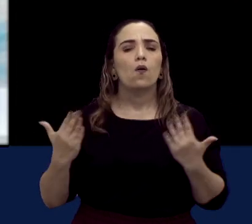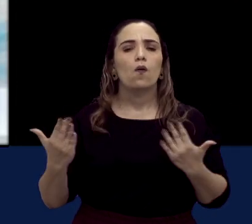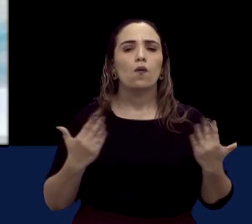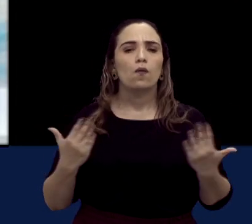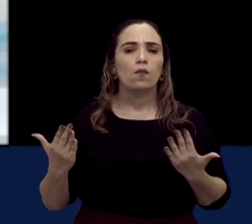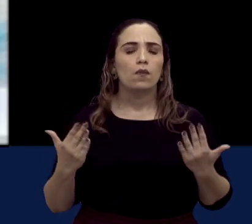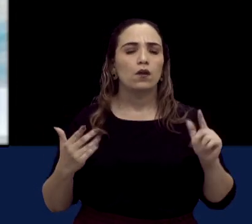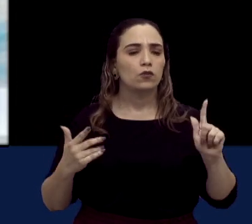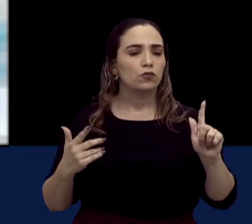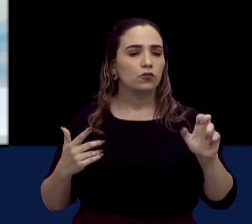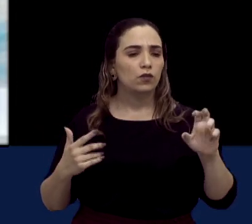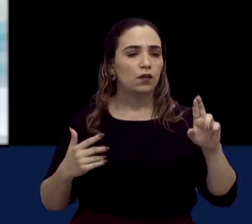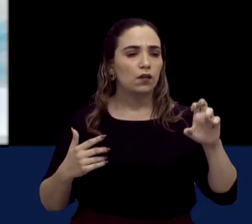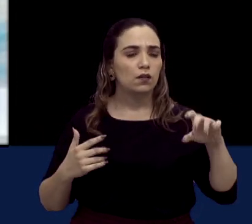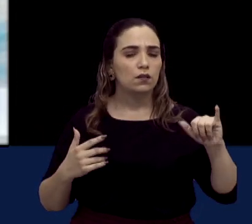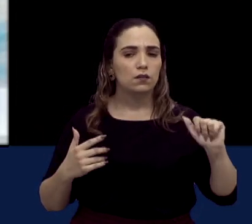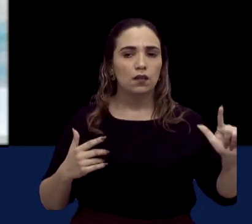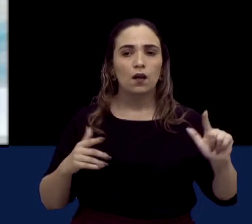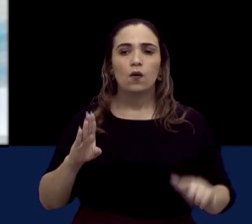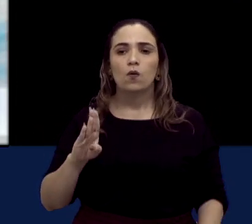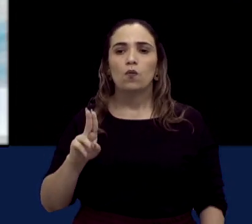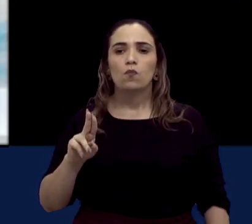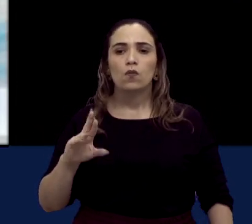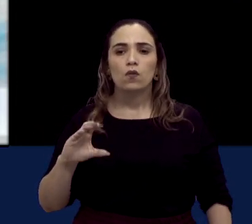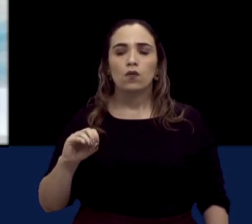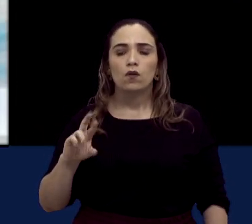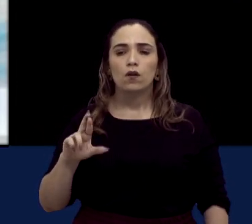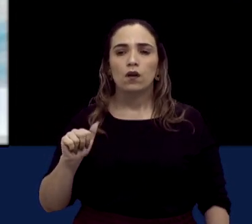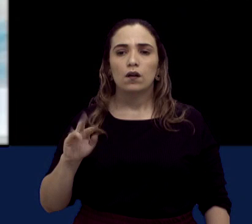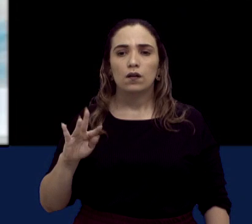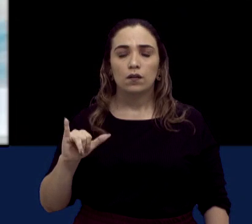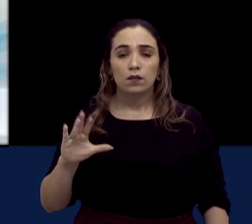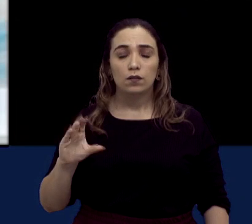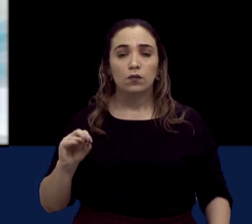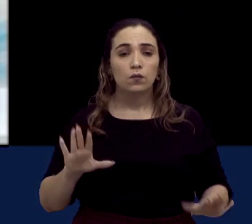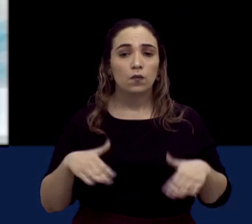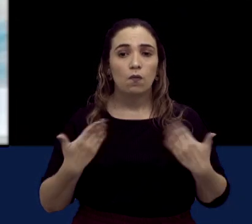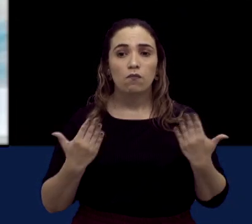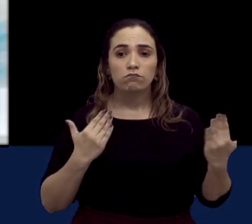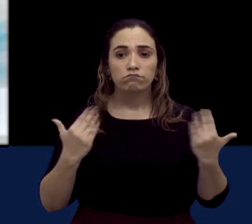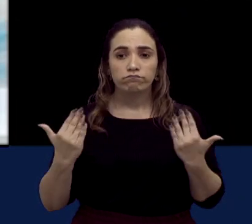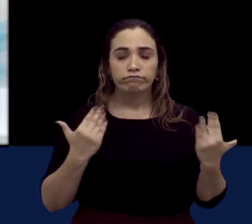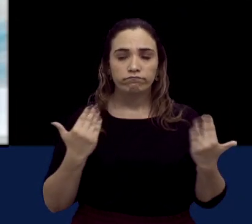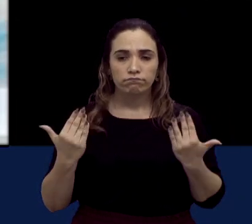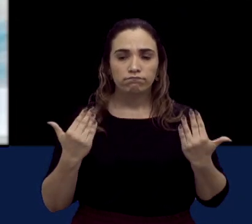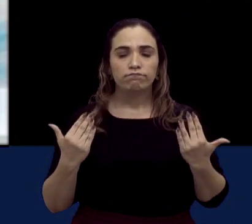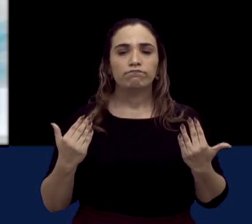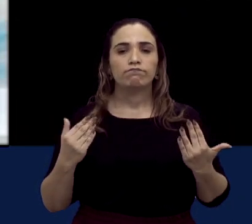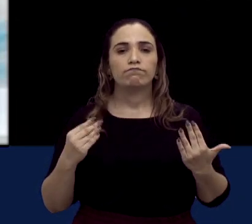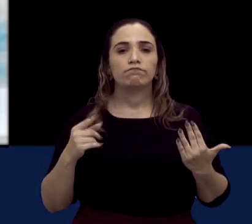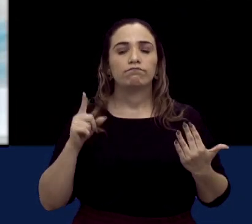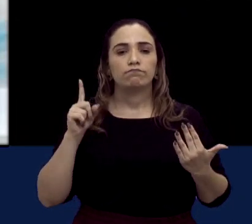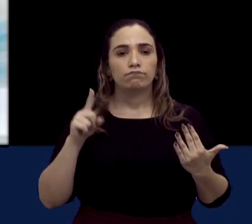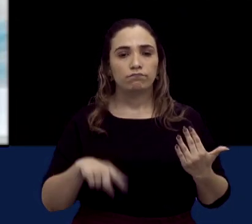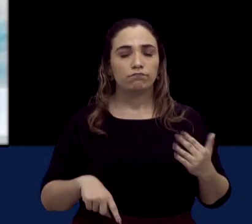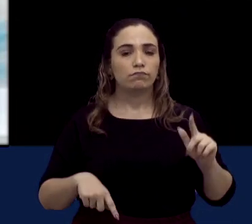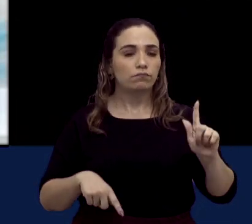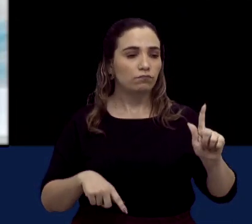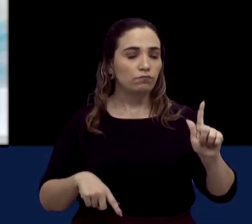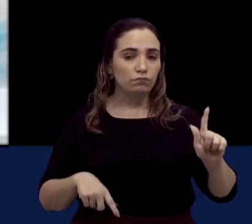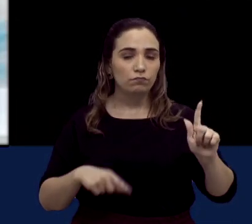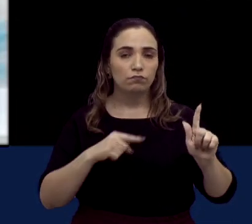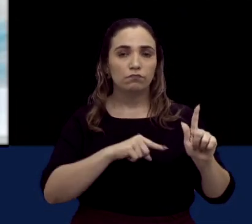gerencial para o modelo burocrático? O modelo gerencial, ele se concentra nos resultados. Então,